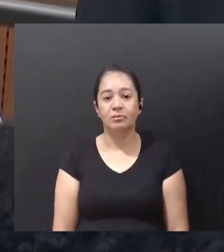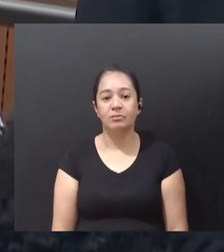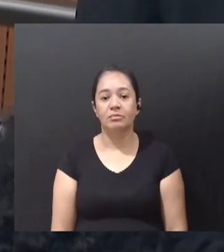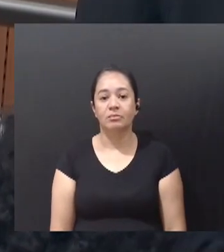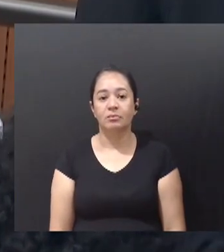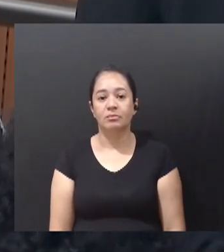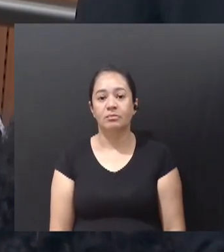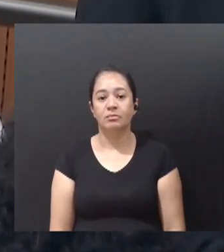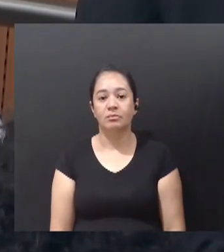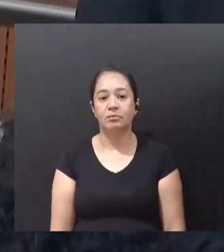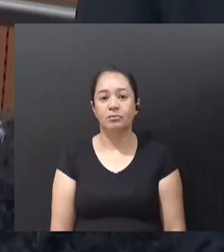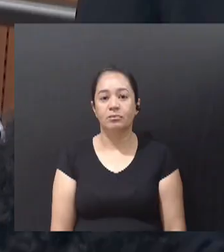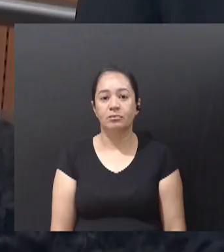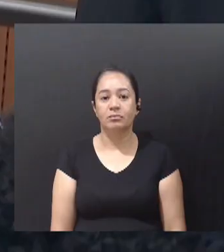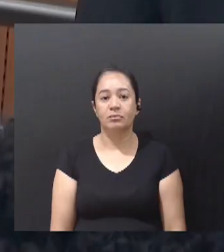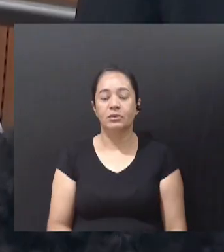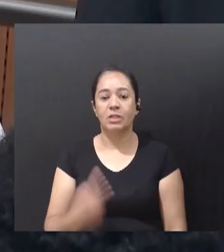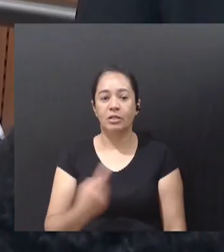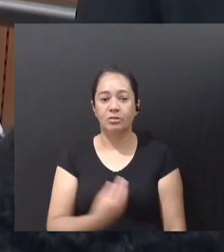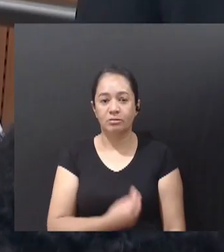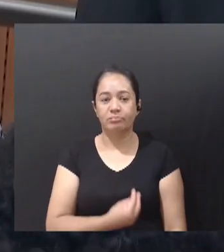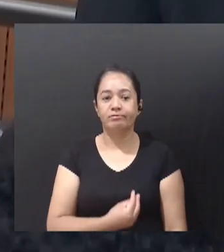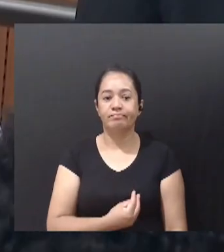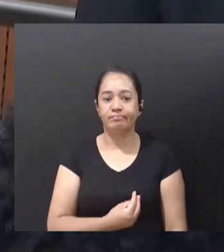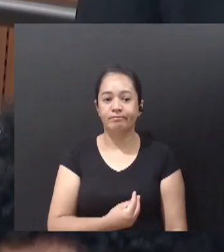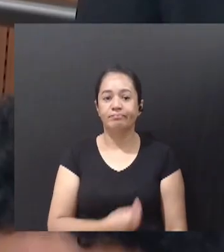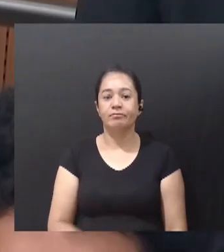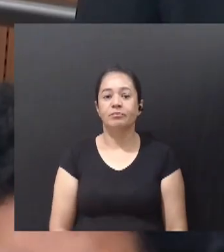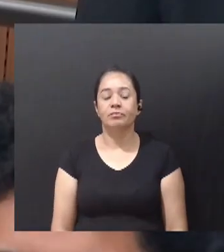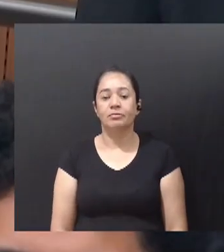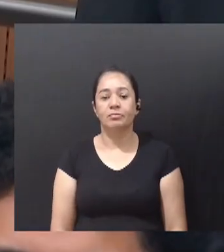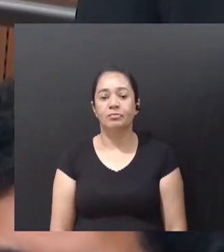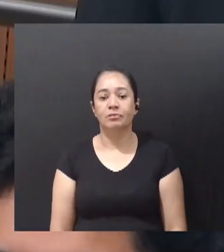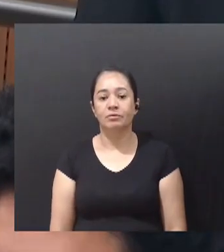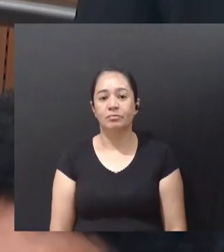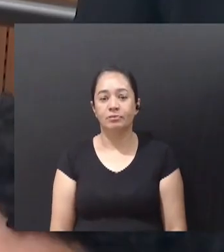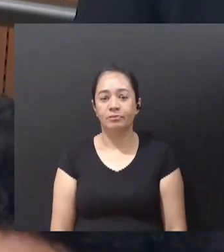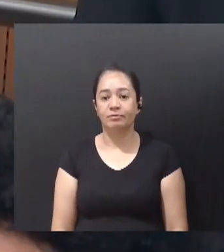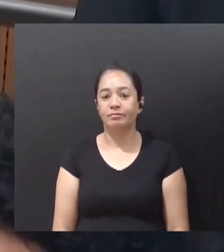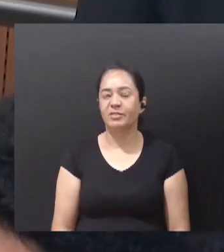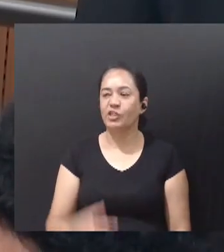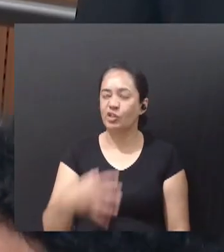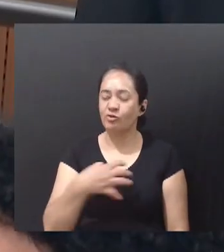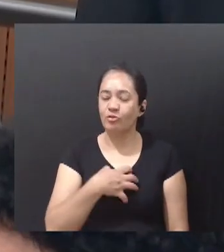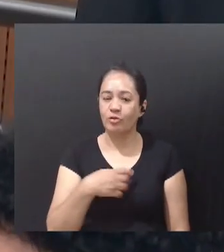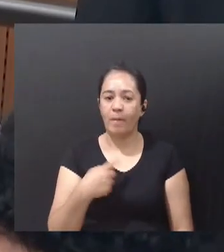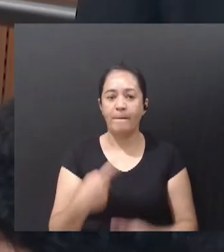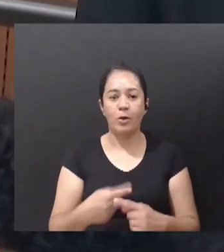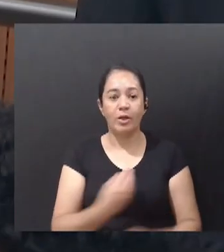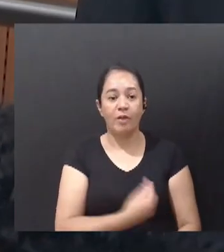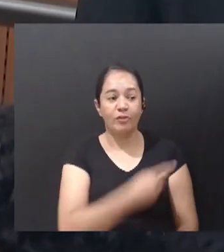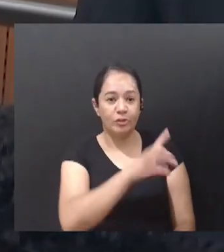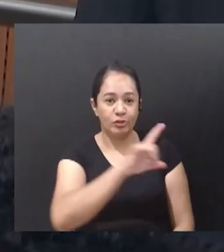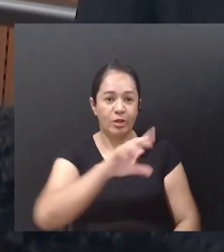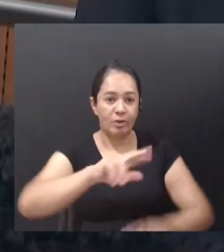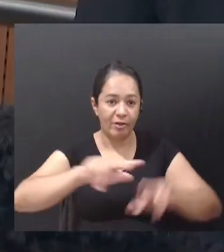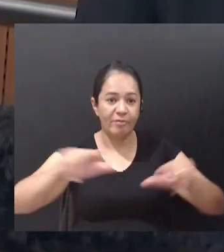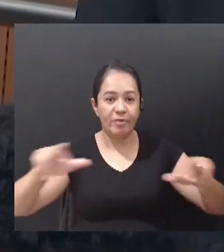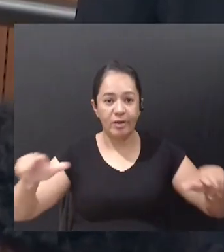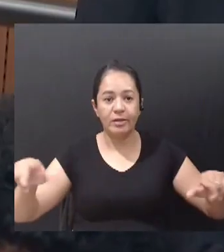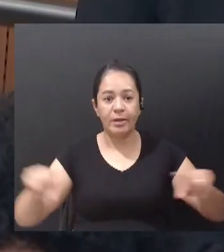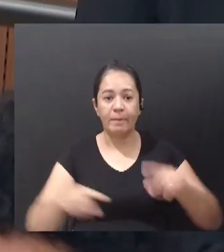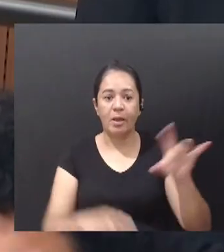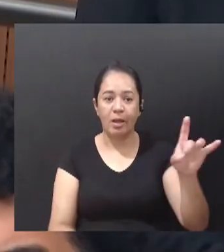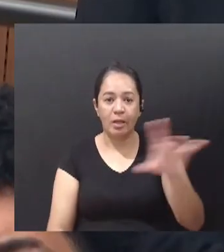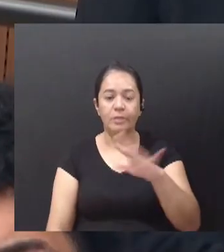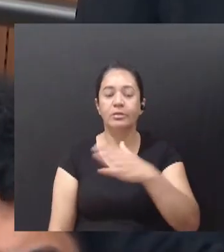contemplou muito a nossa vivência, né? Nossa, e as vivências são múltiplas, né? São coletivas, mas cada um sabe o buraco que pisa,